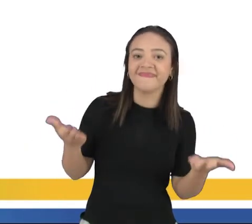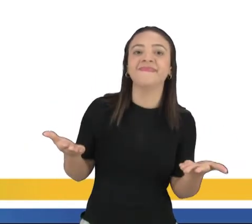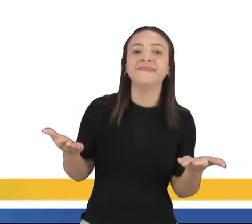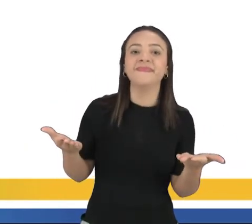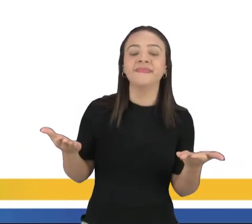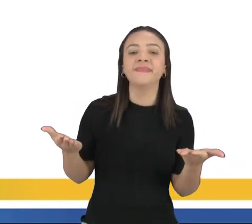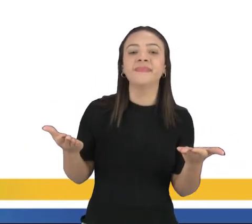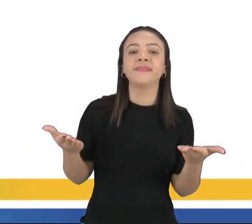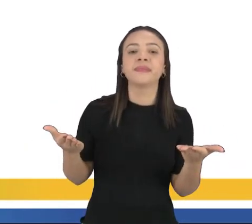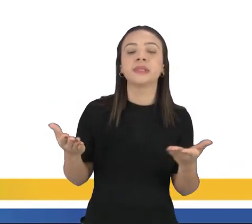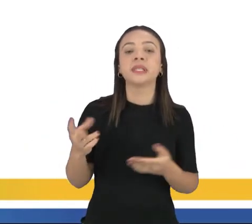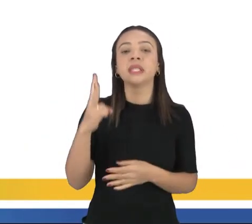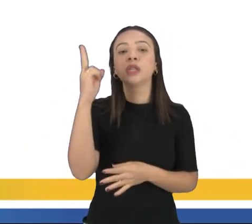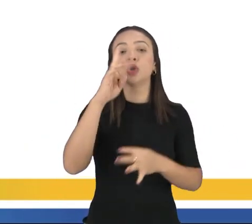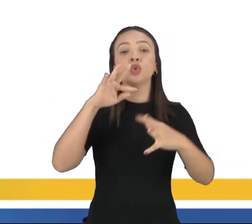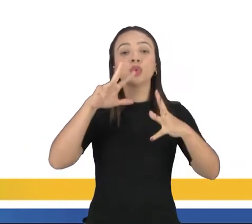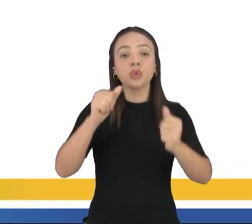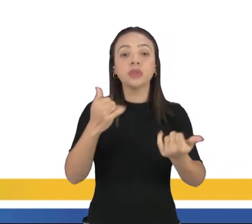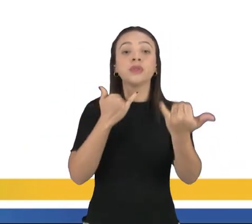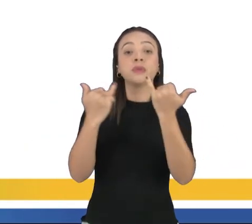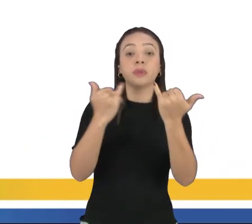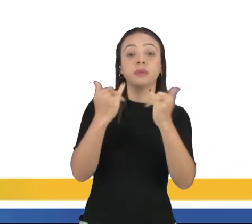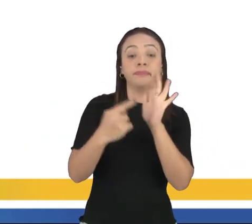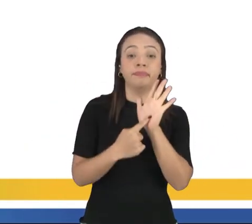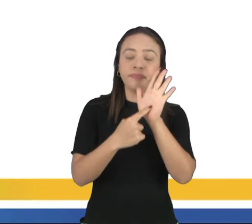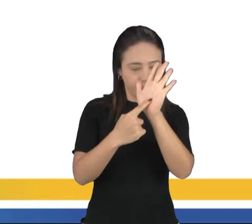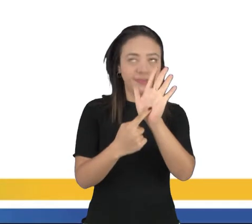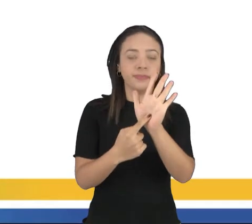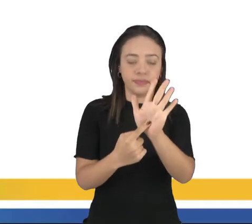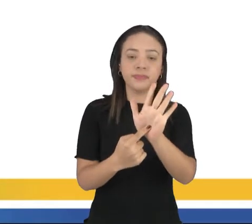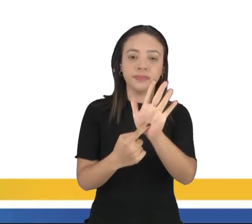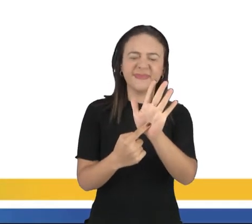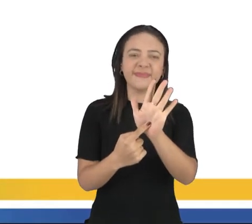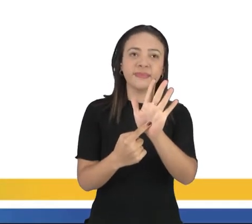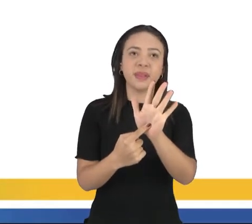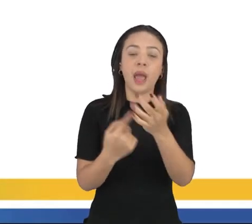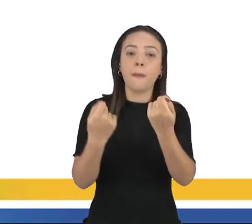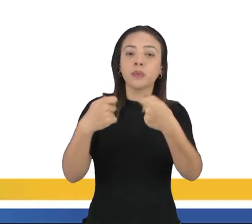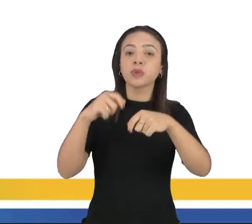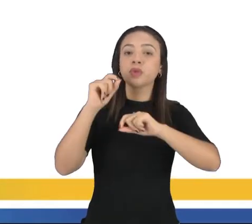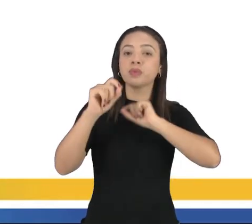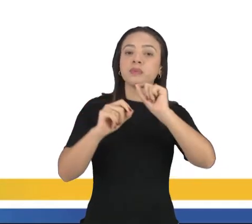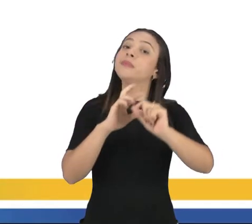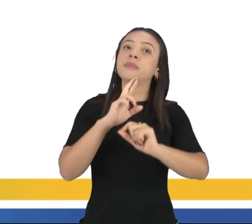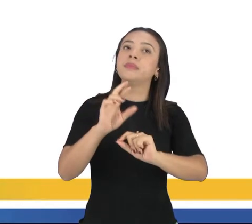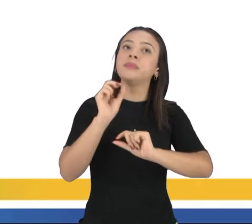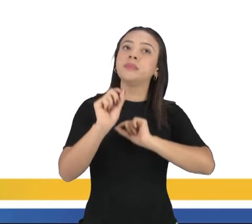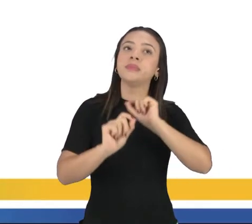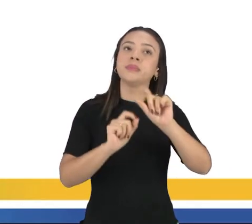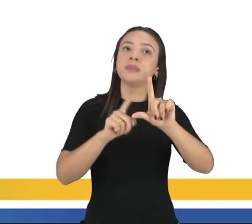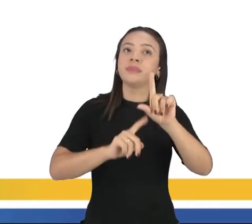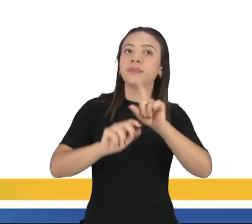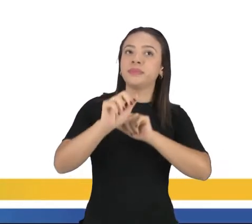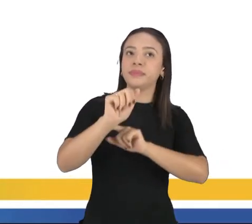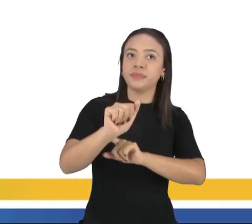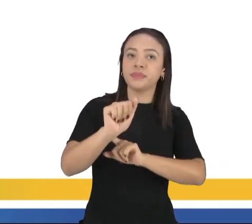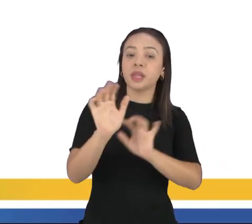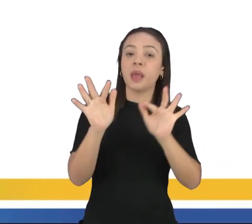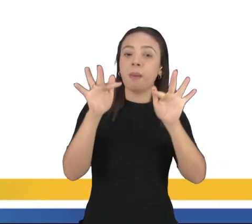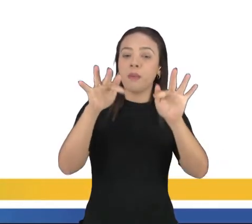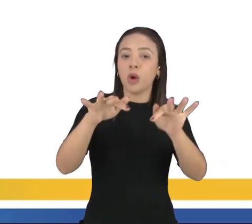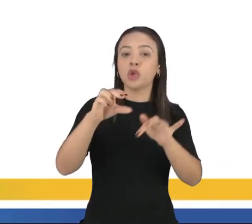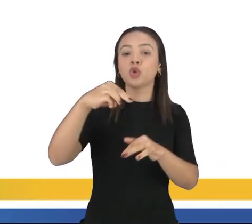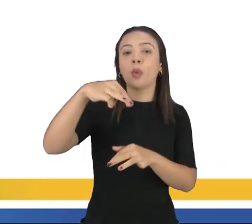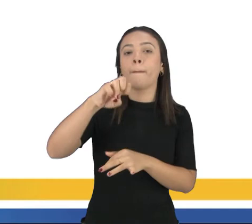vamos lá pessoal com base nas informações apresentadas pode-se afirmar que letra A